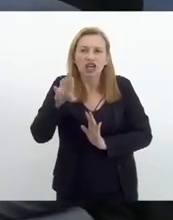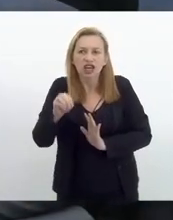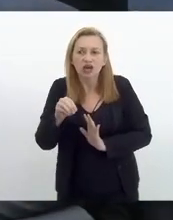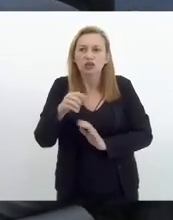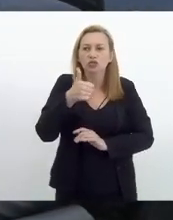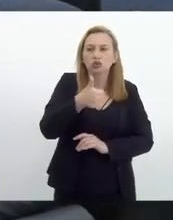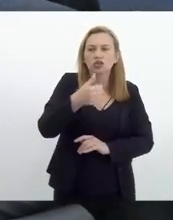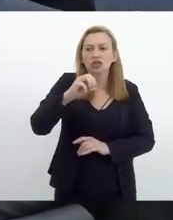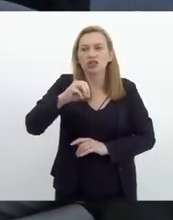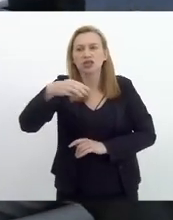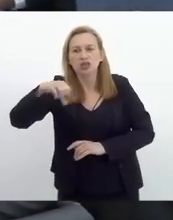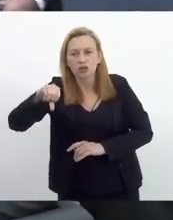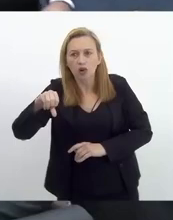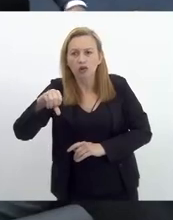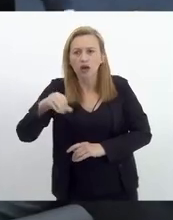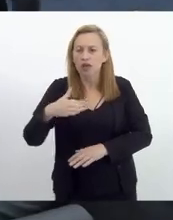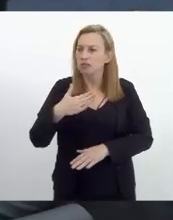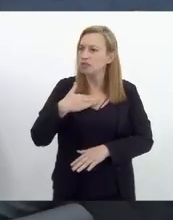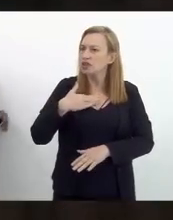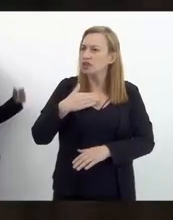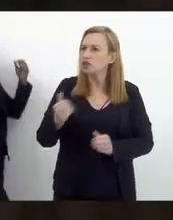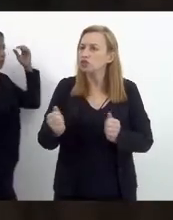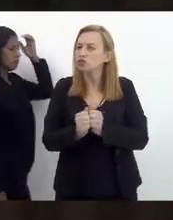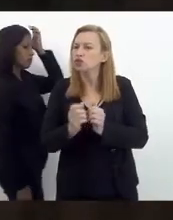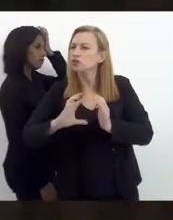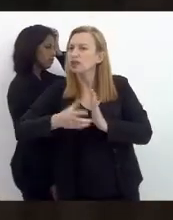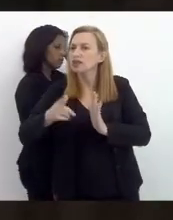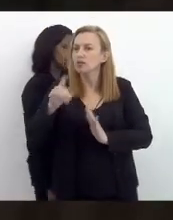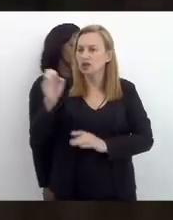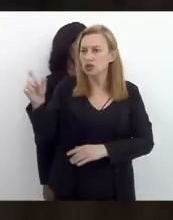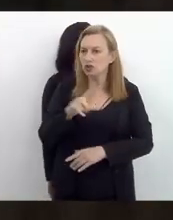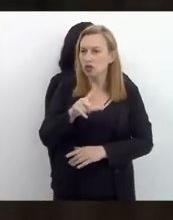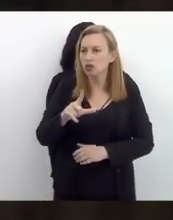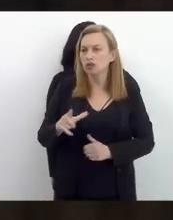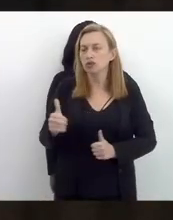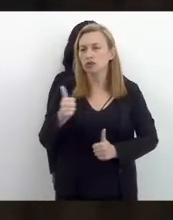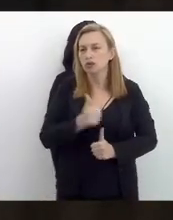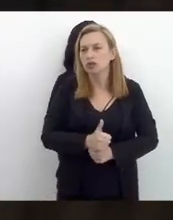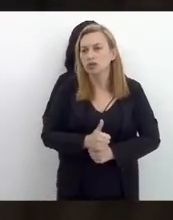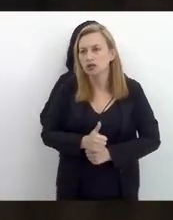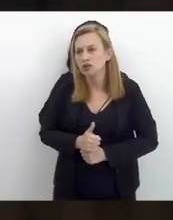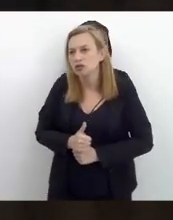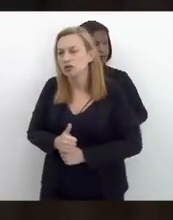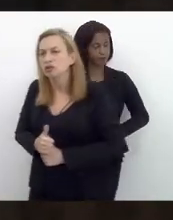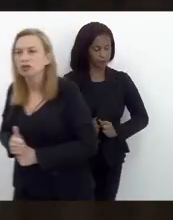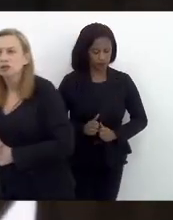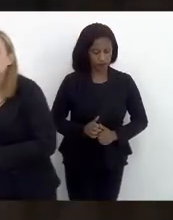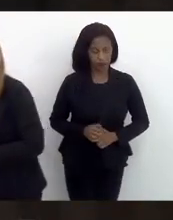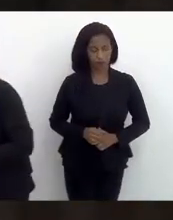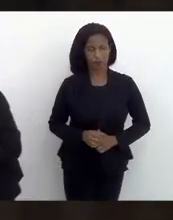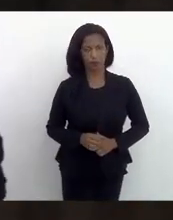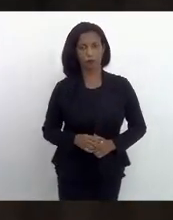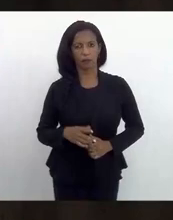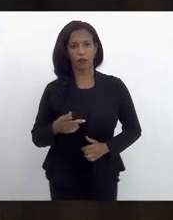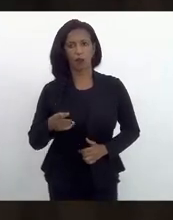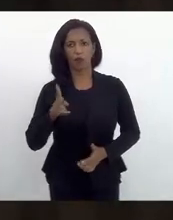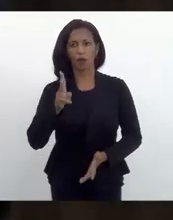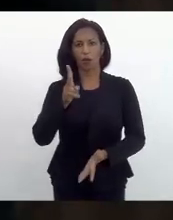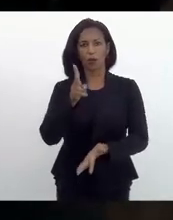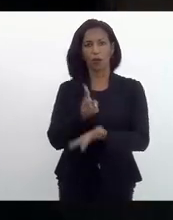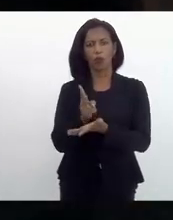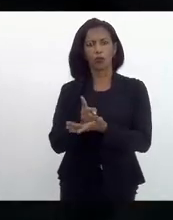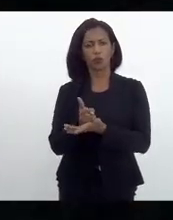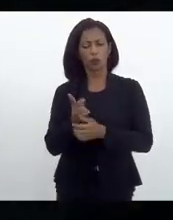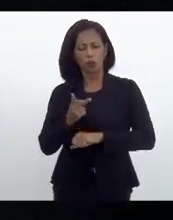209 é de minha autoria com a bancada do PSOL eu quero dizer para deputado Márcio Pacheco que a gente continua querendo buscar o